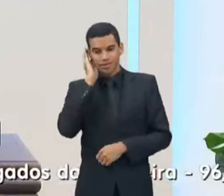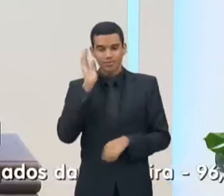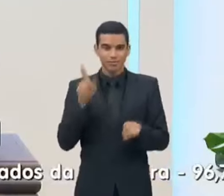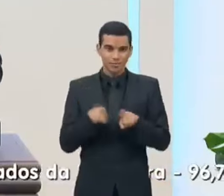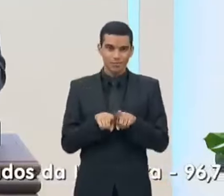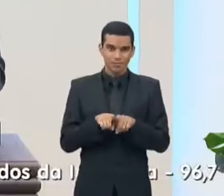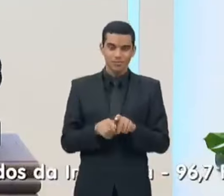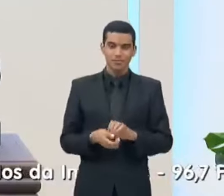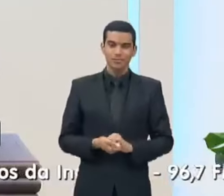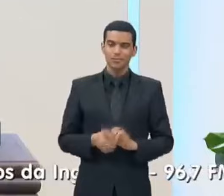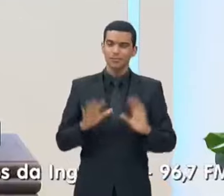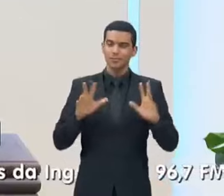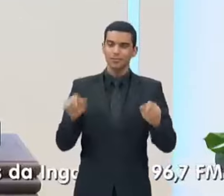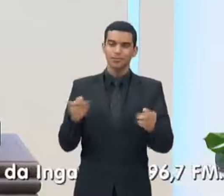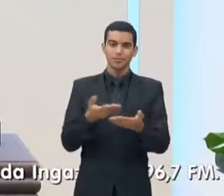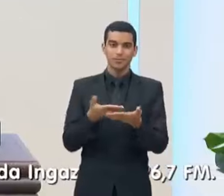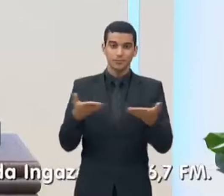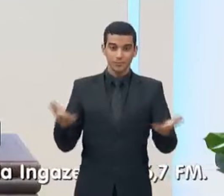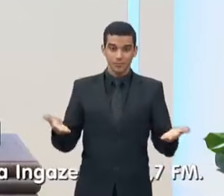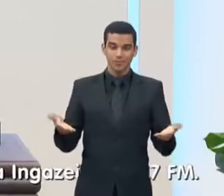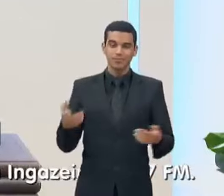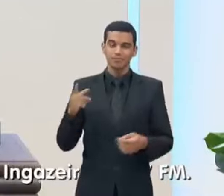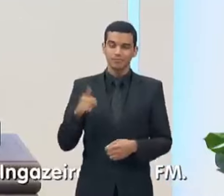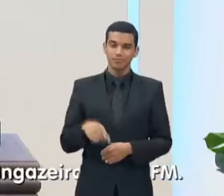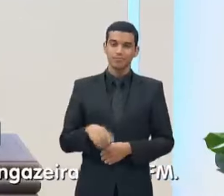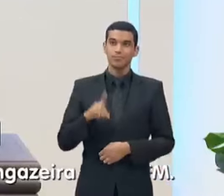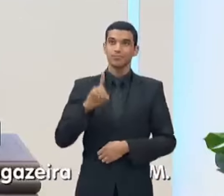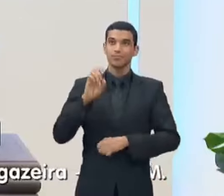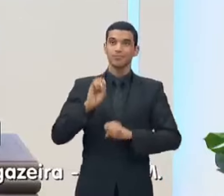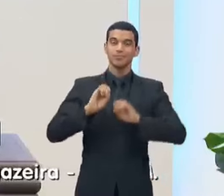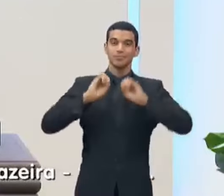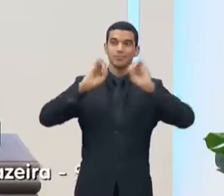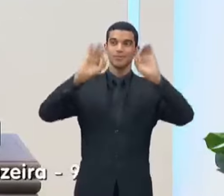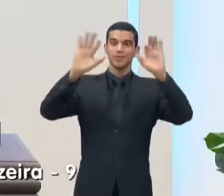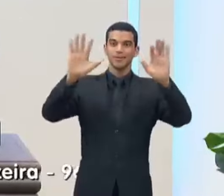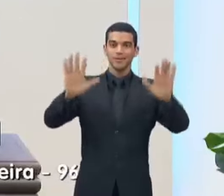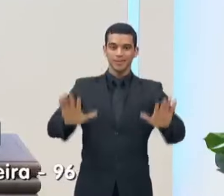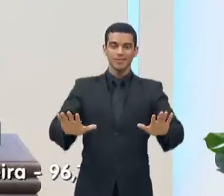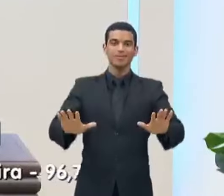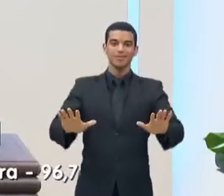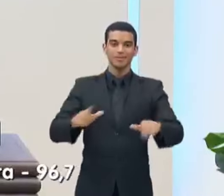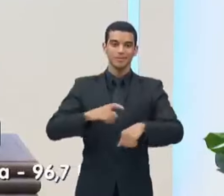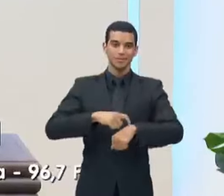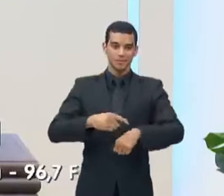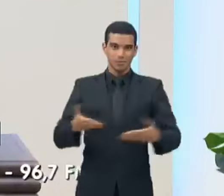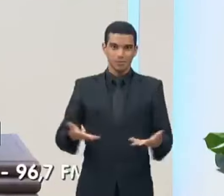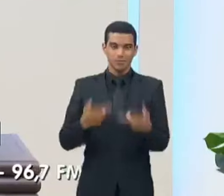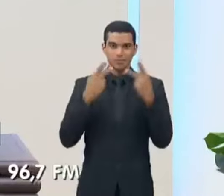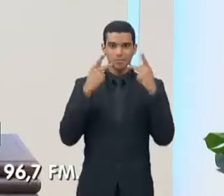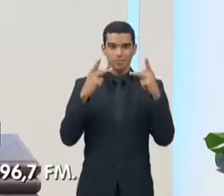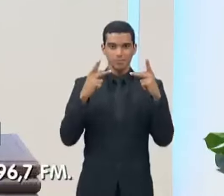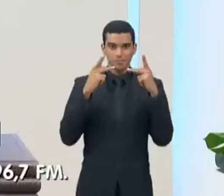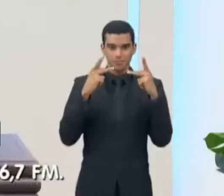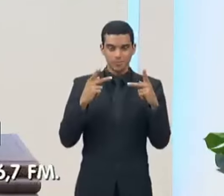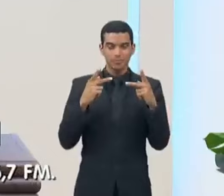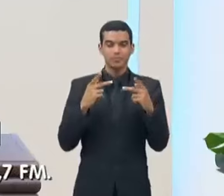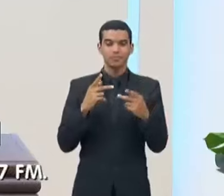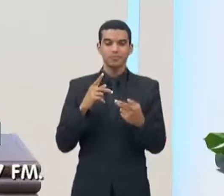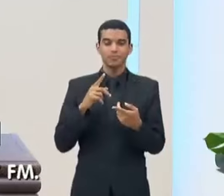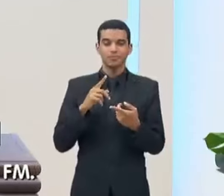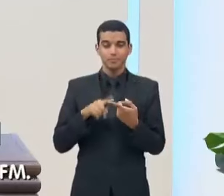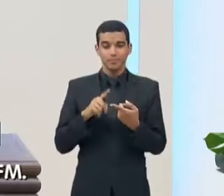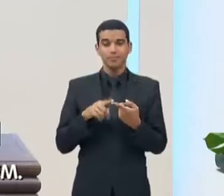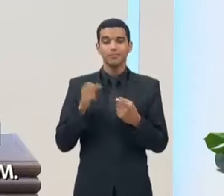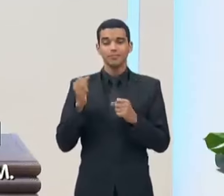plataformas digitais. Todos vocês são beneficiados pela santa palavra de Deus e também